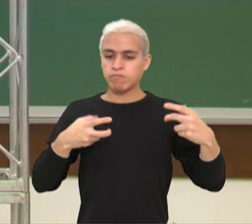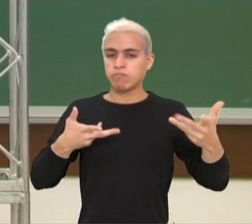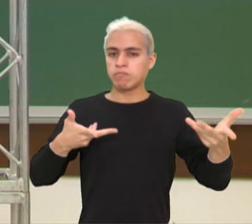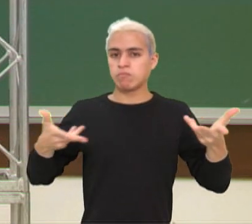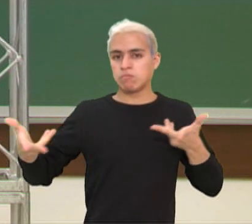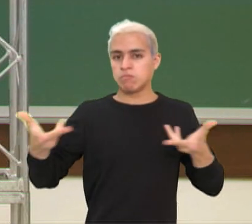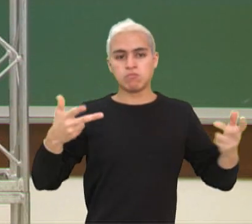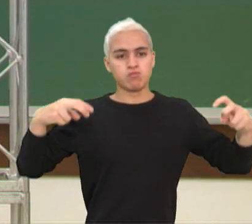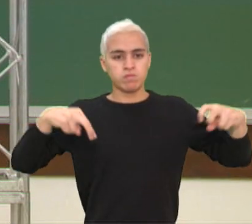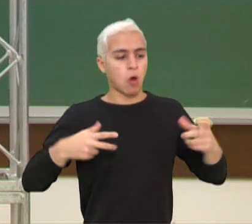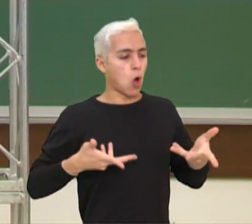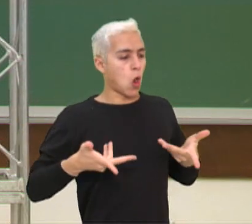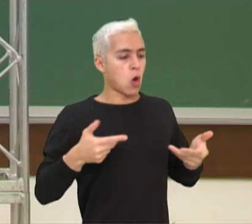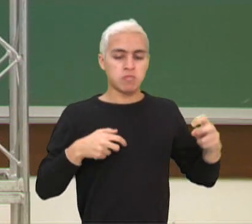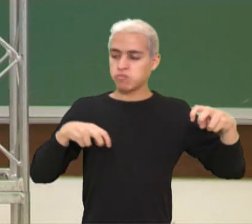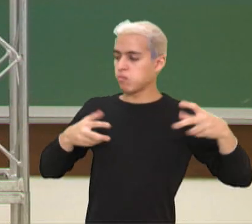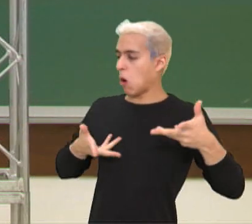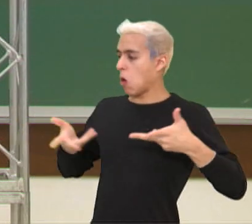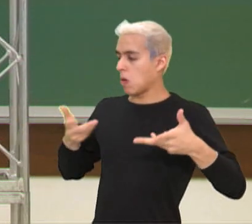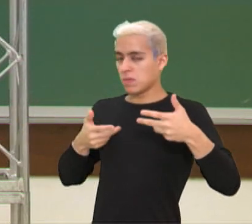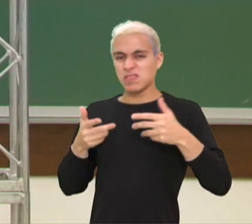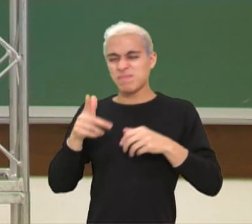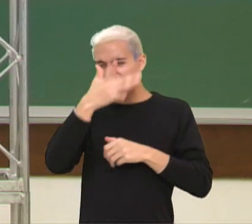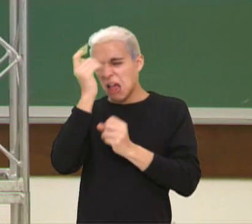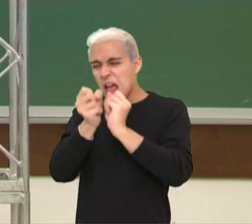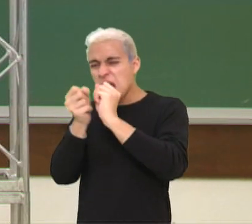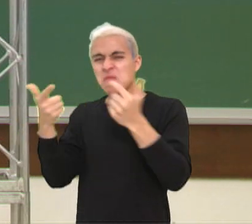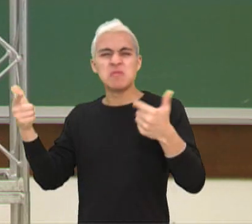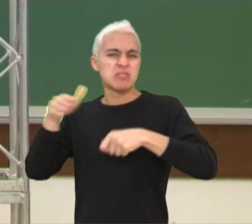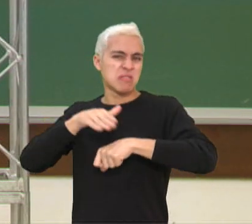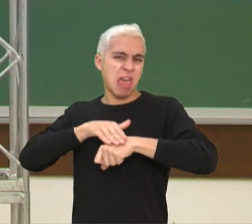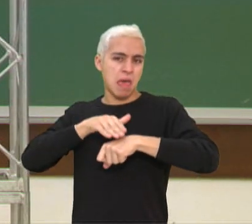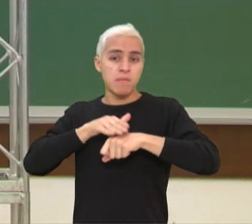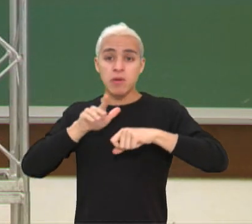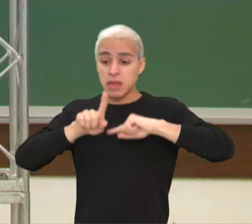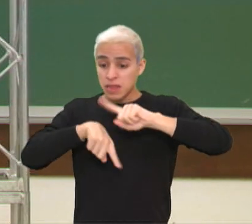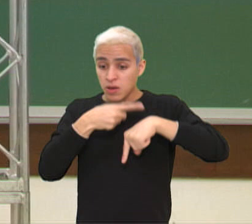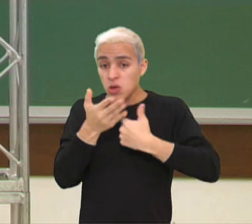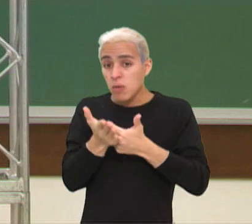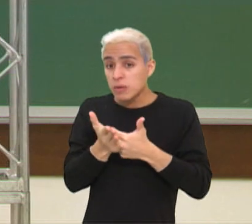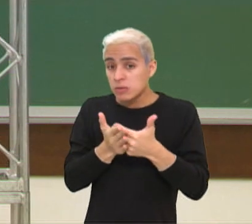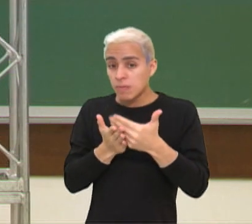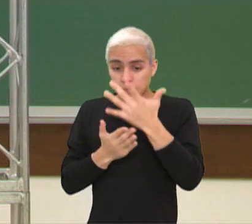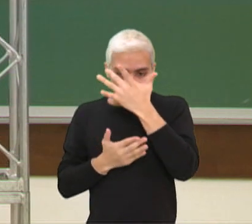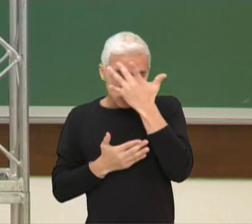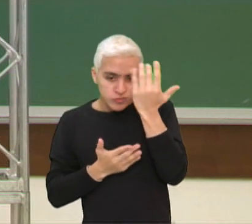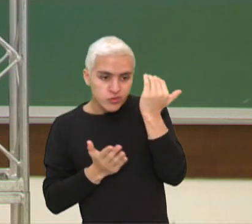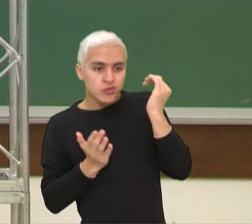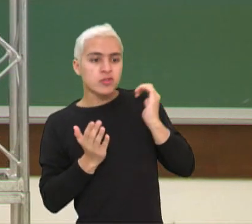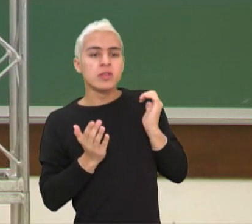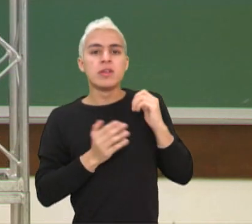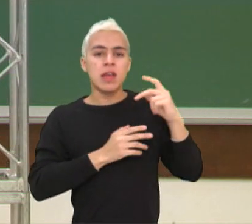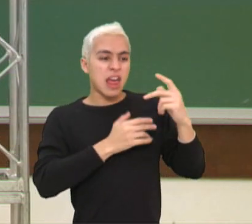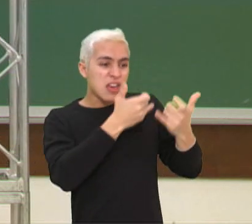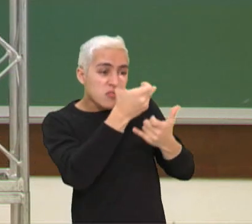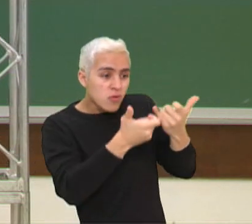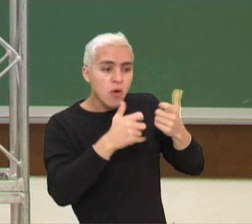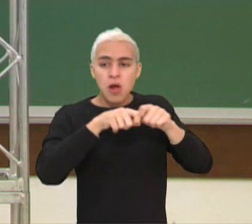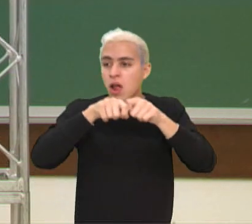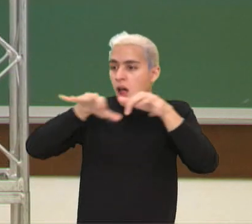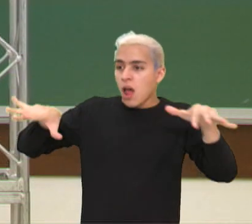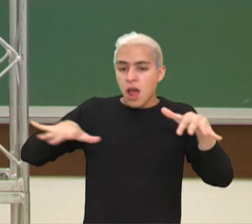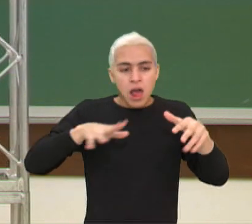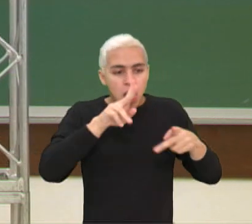os escravos ali, não ter tempo para participar. Então, quando surgiu essa classe média, que os jogos foram ficando mais populares entre a